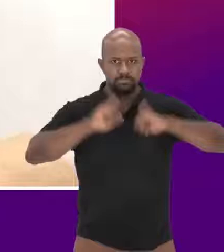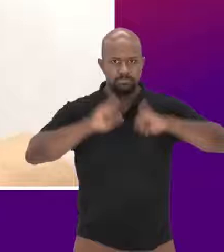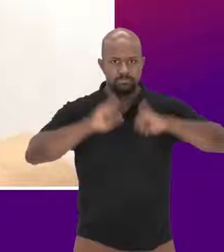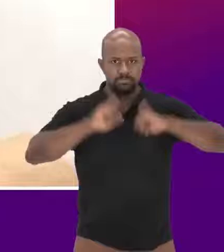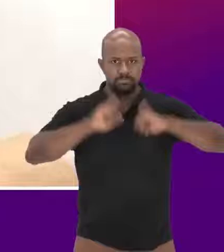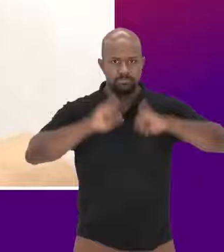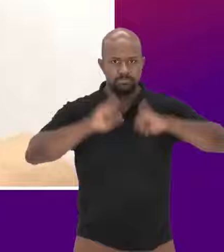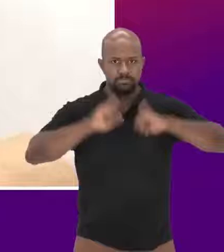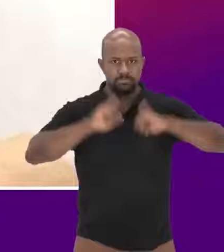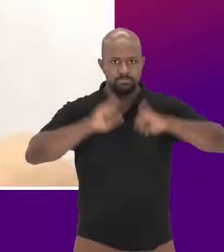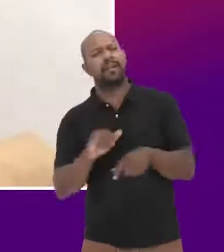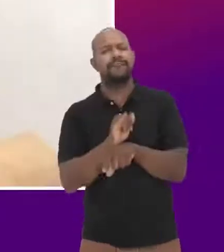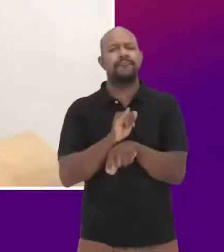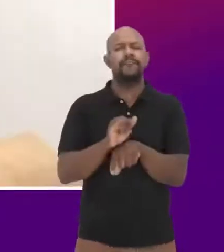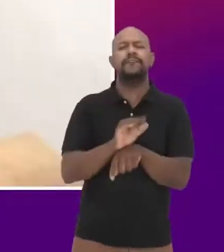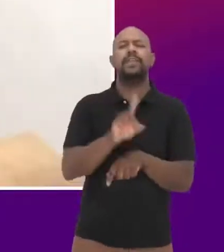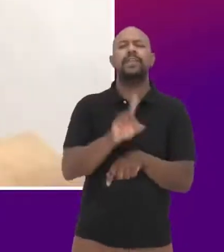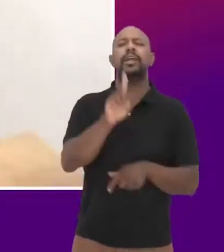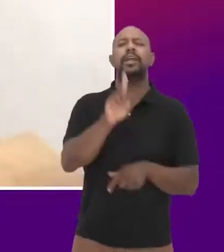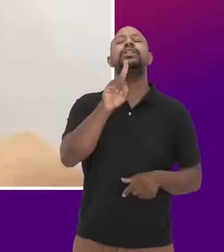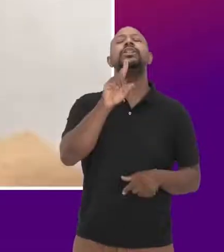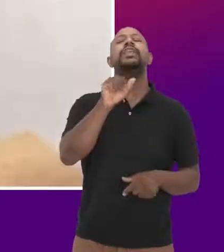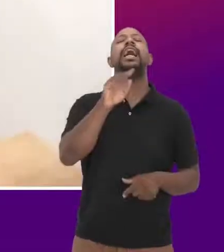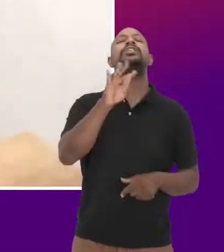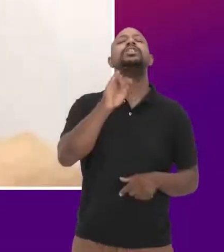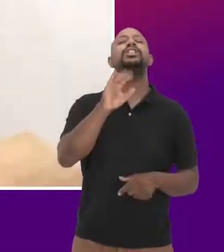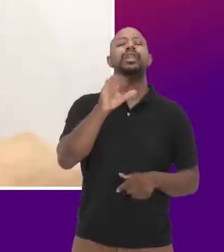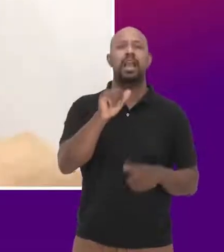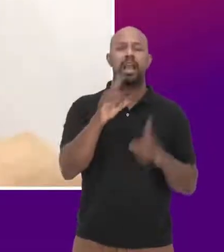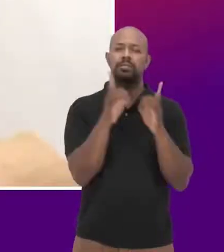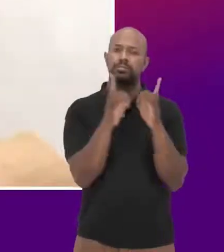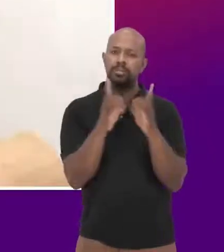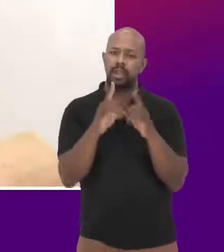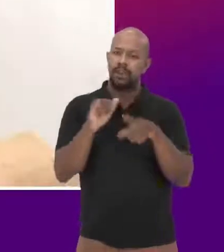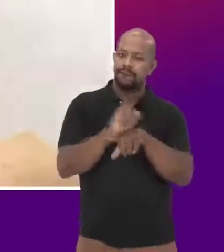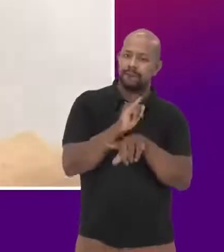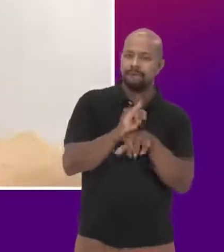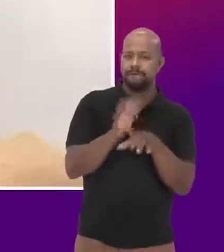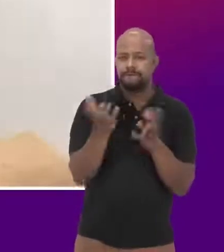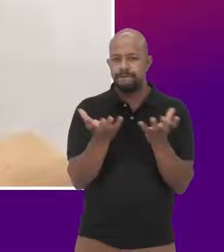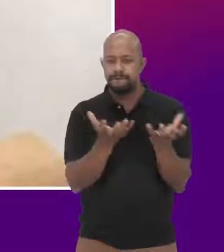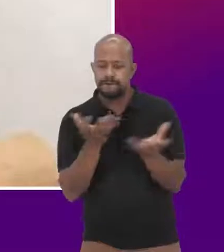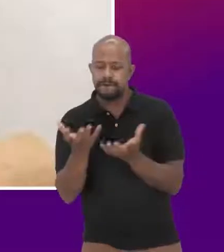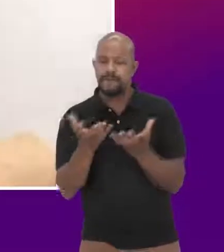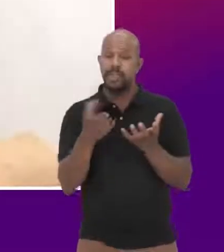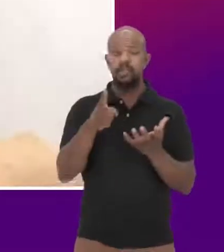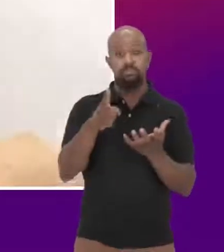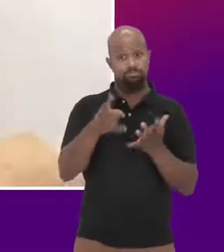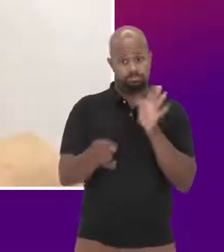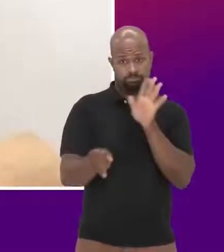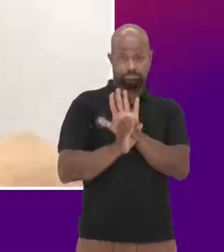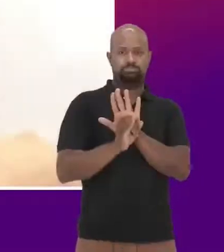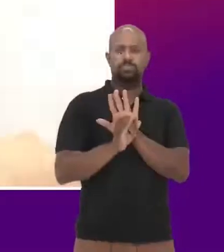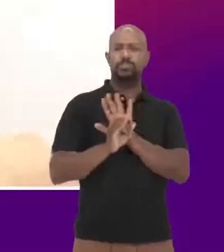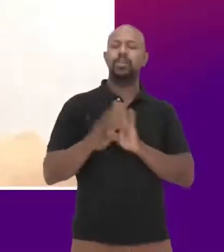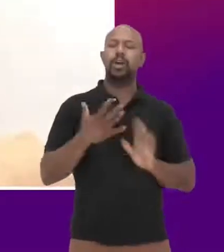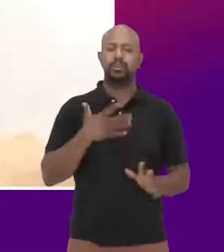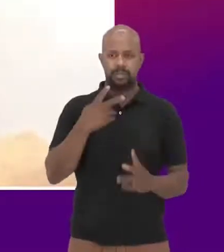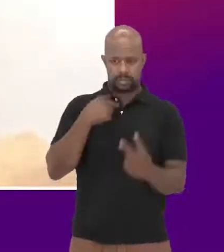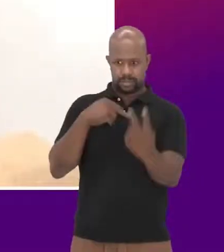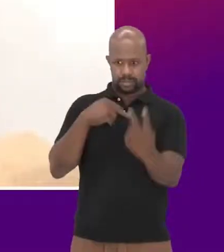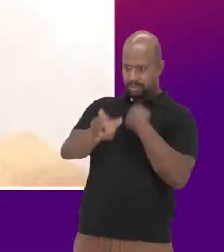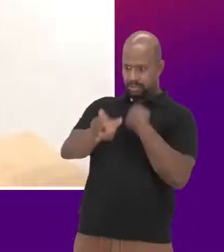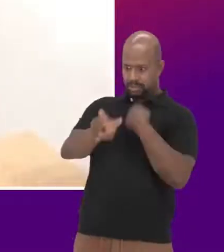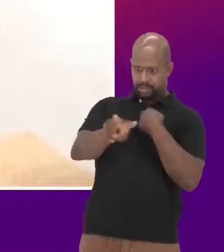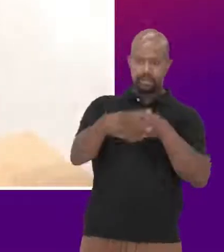um didatismo, de um storytelling, muitas vezes identitário, onde ele se vê